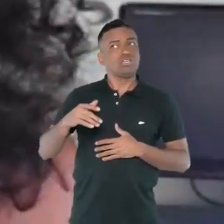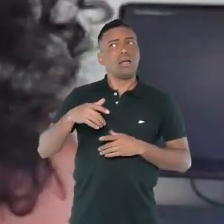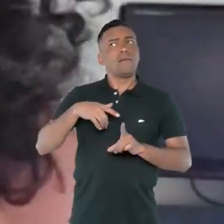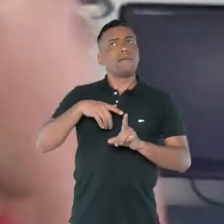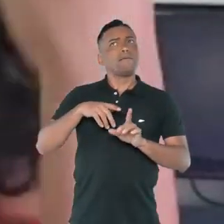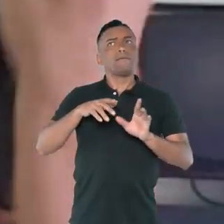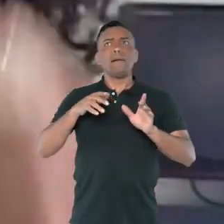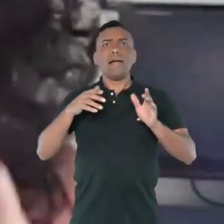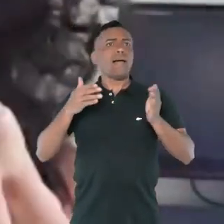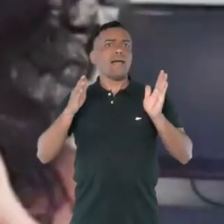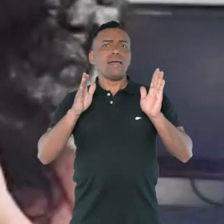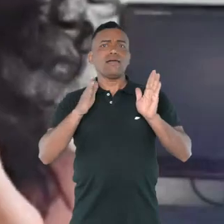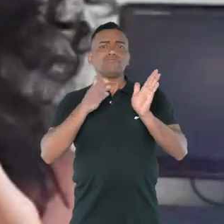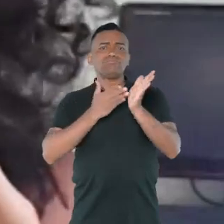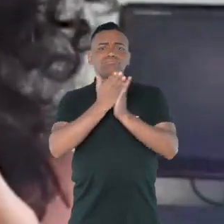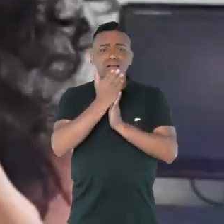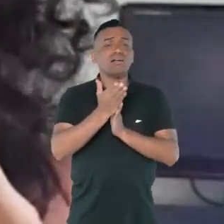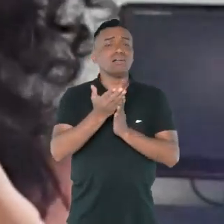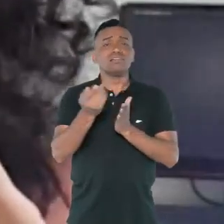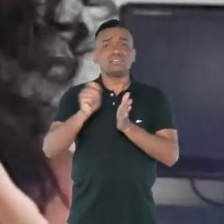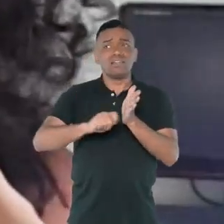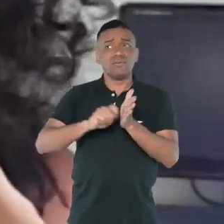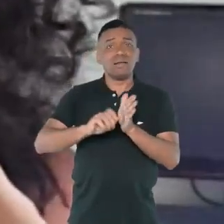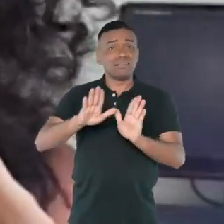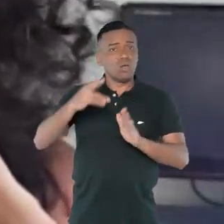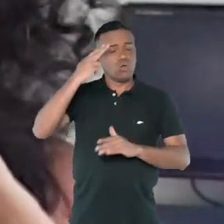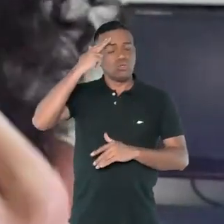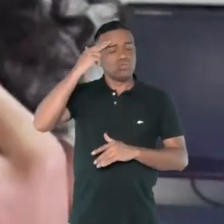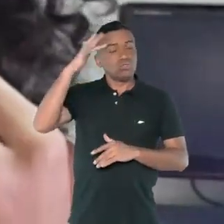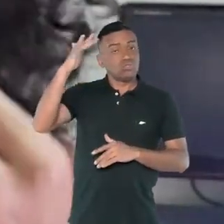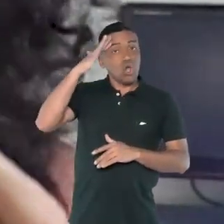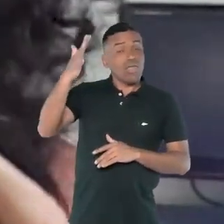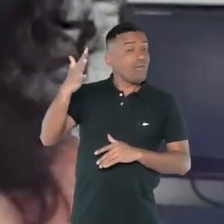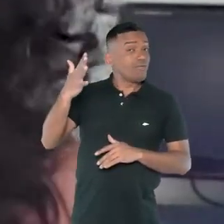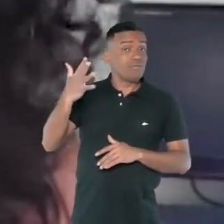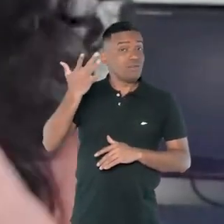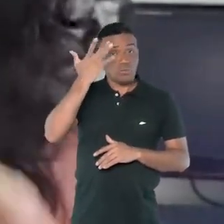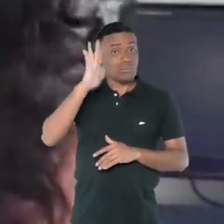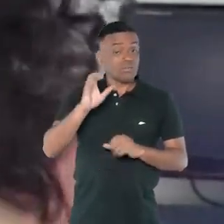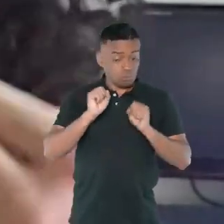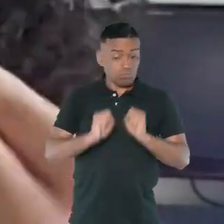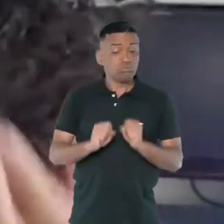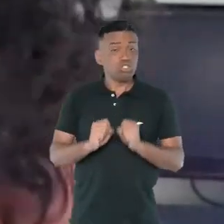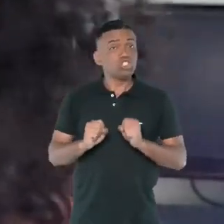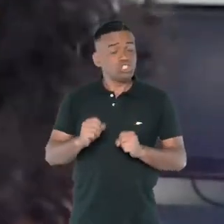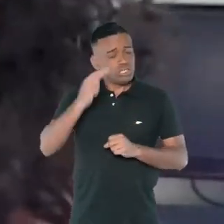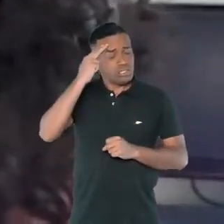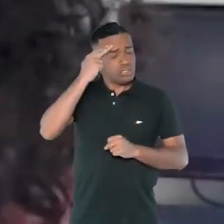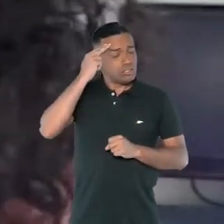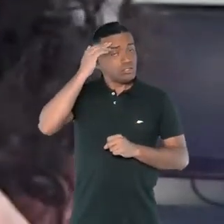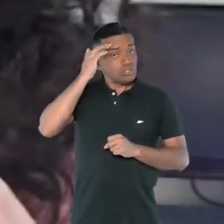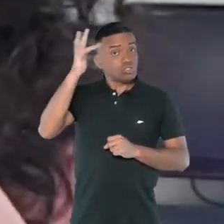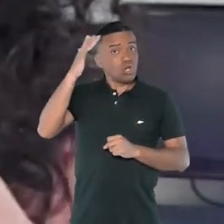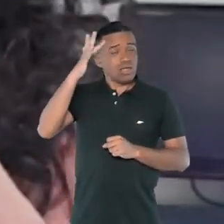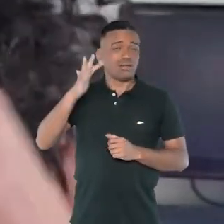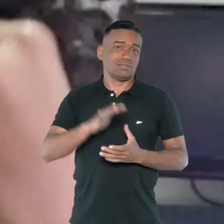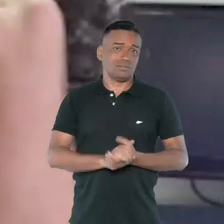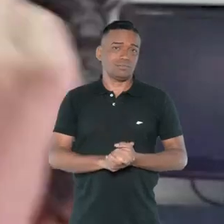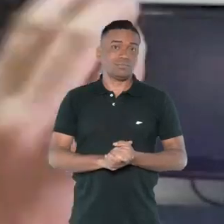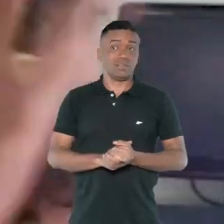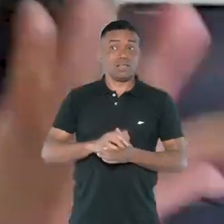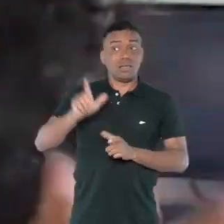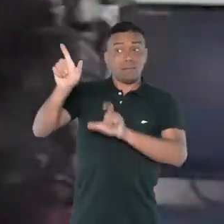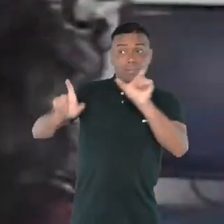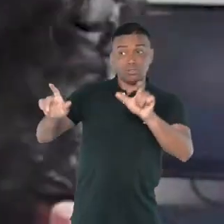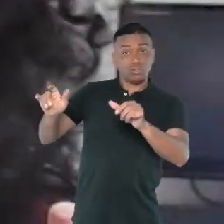escritora. Eu tinha um perfil de escritor muito bem formado na minha cabeça e eu realmente nem sequer sonhei, nem sabia